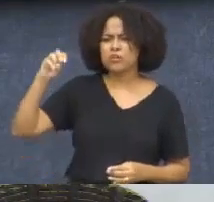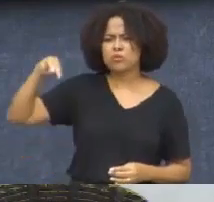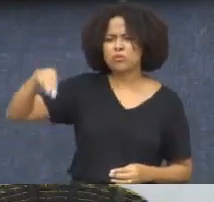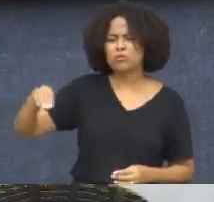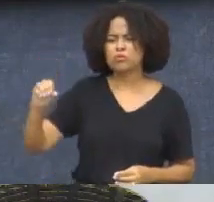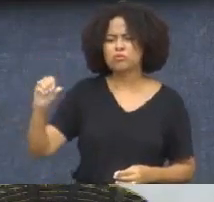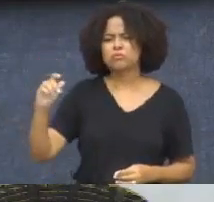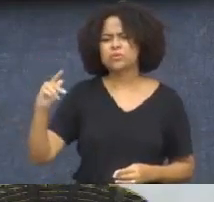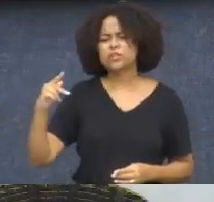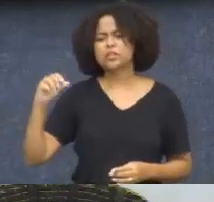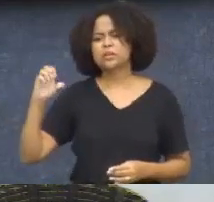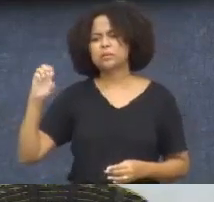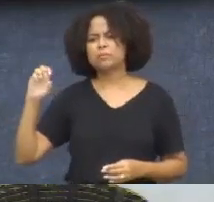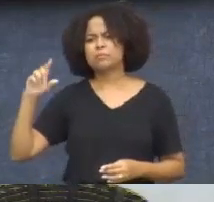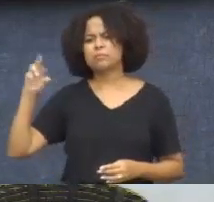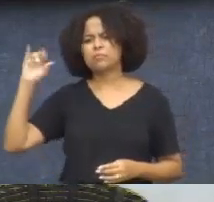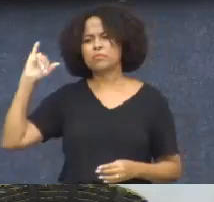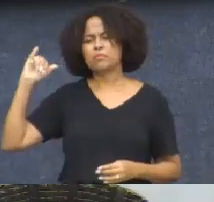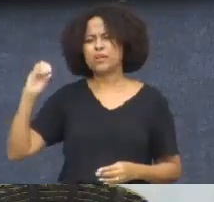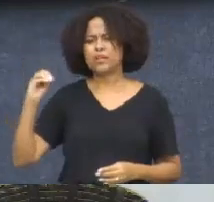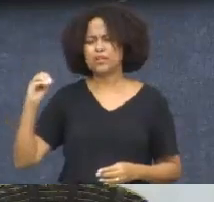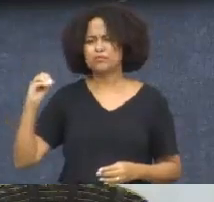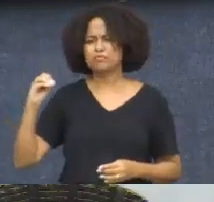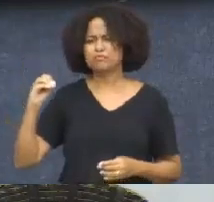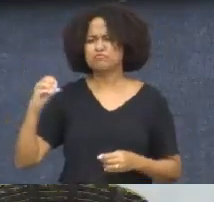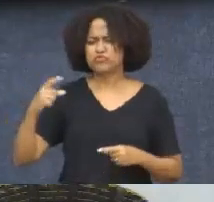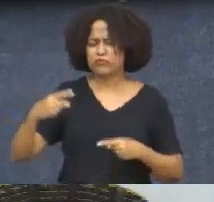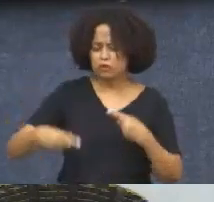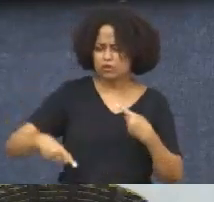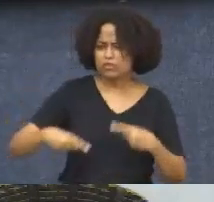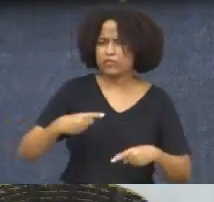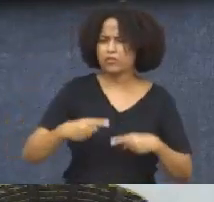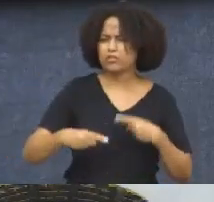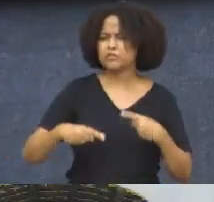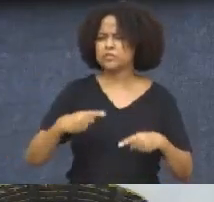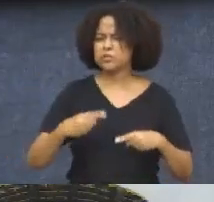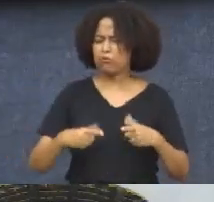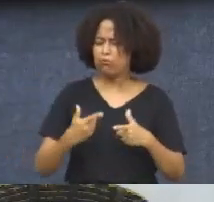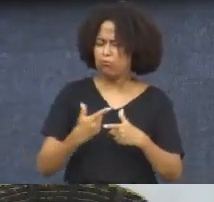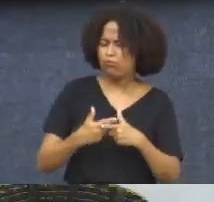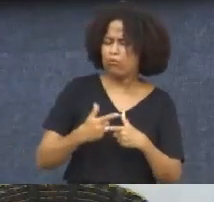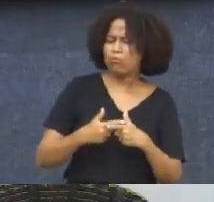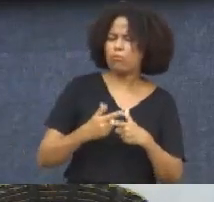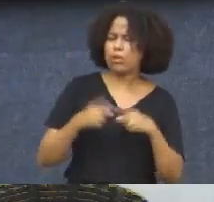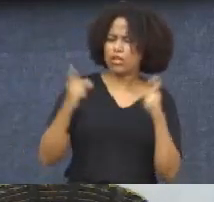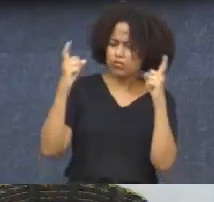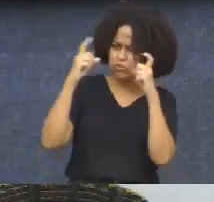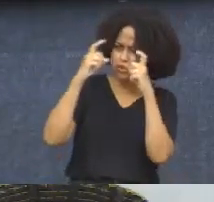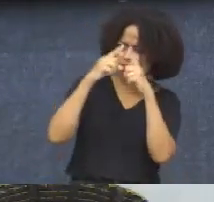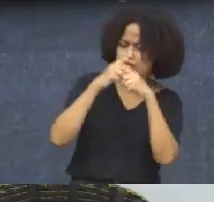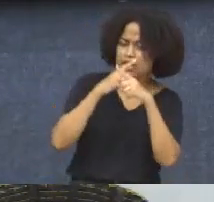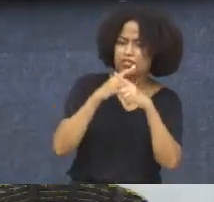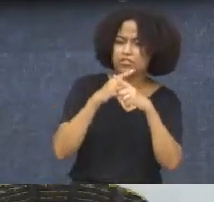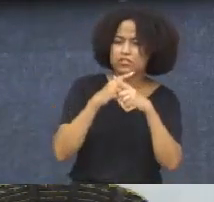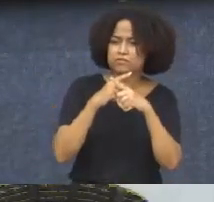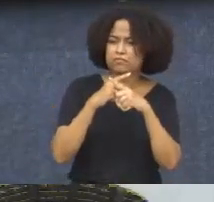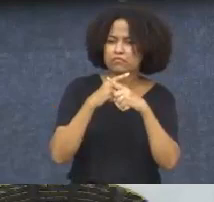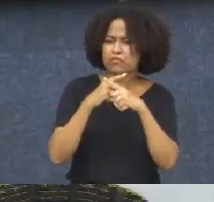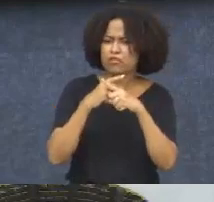estava confrontado diante de dilemas. E o senhor viverá dilemas. Quando